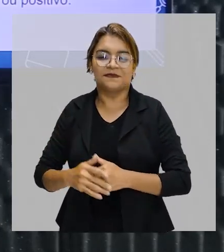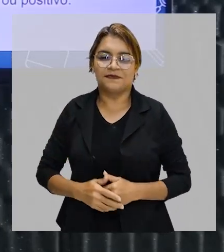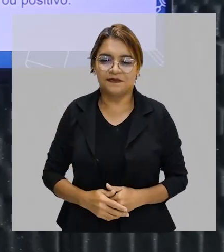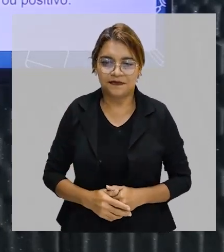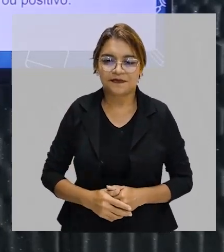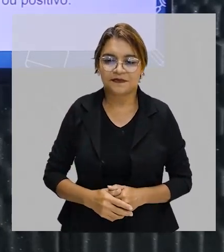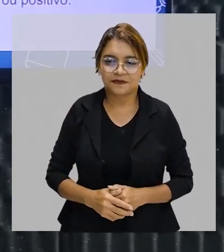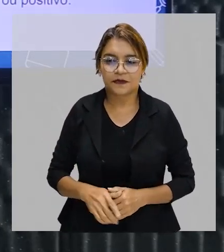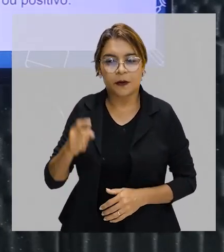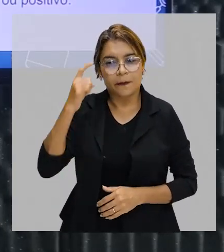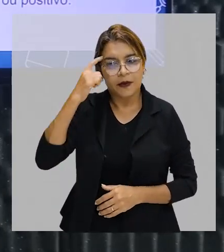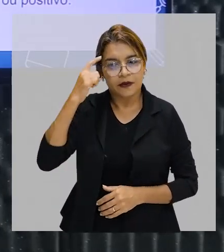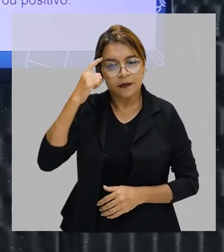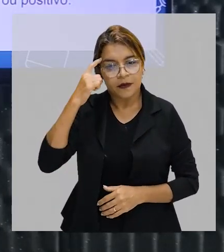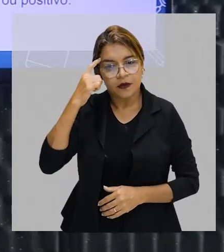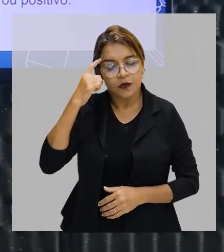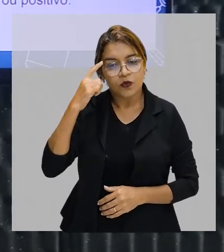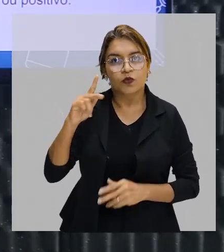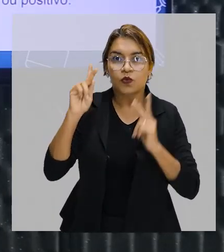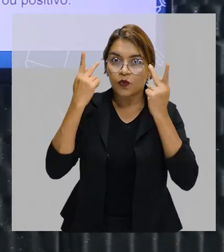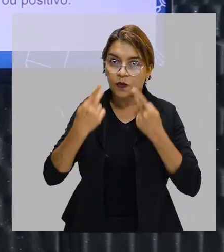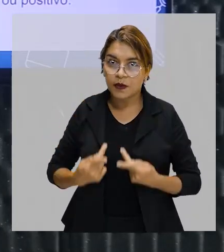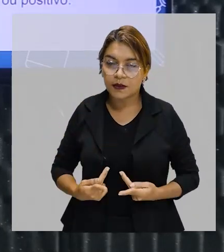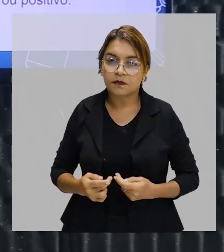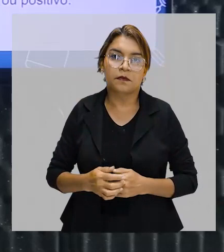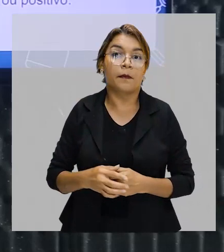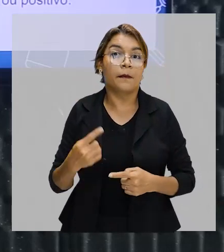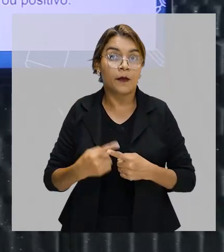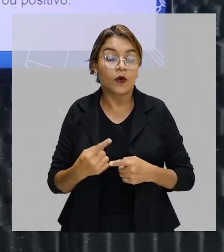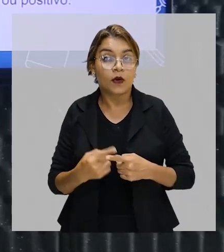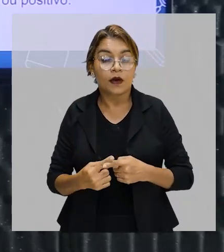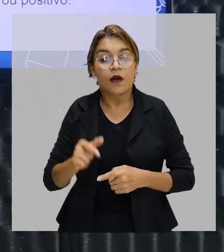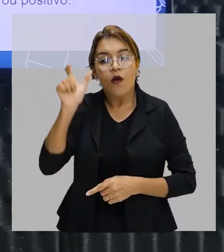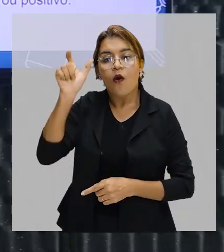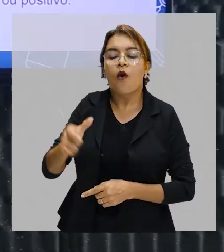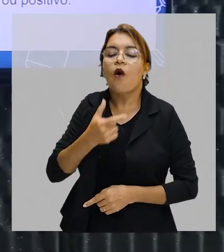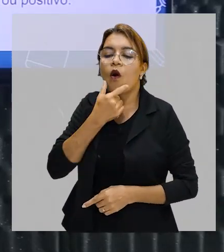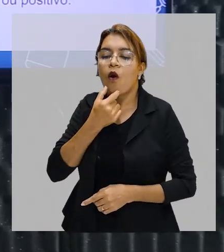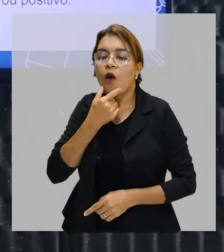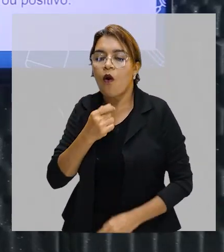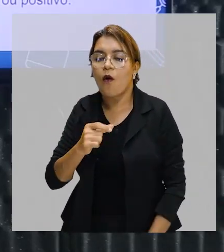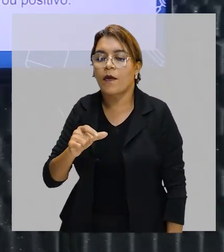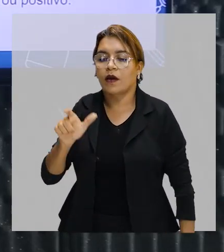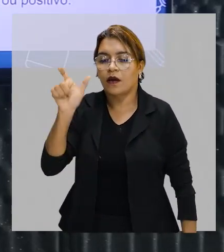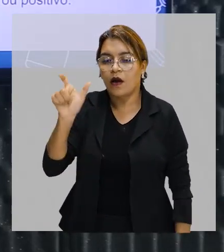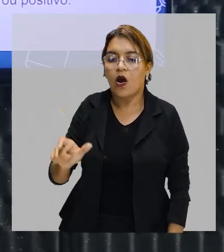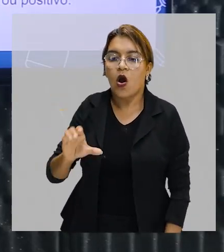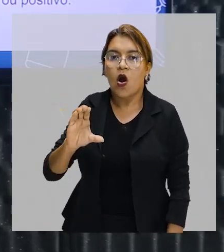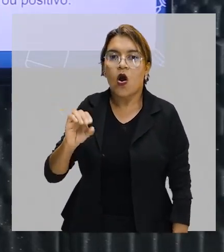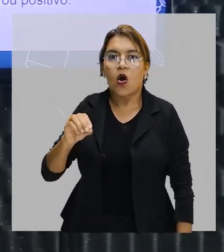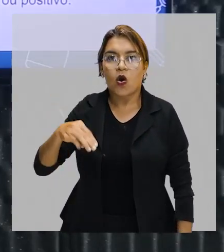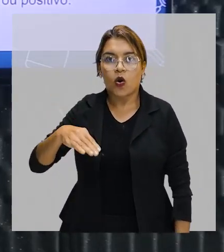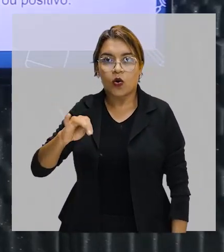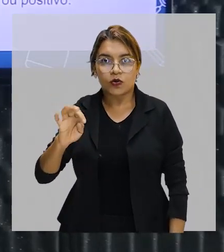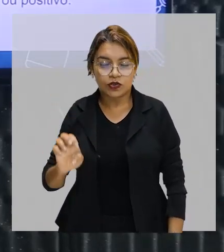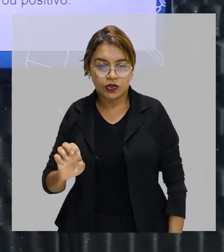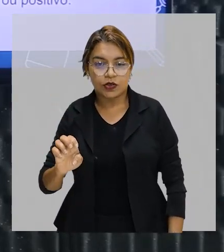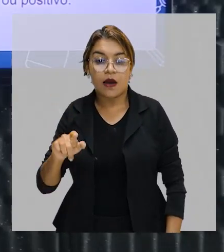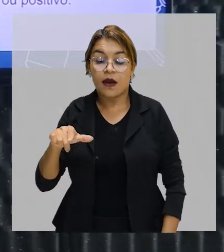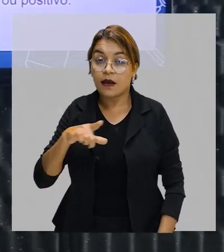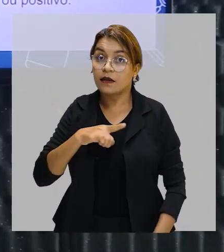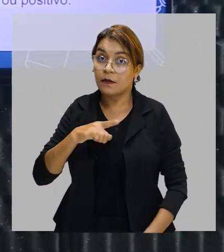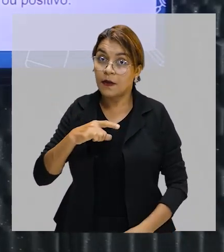Três Períodos do Pensamento Humano. Porque o Augusto Comte ele também tem uma influência do pensamento